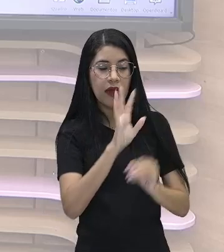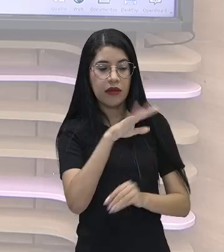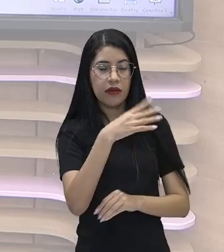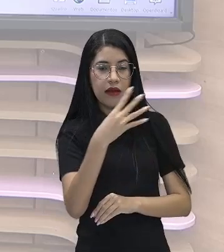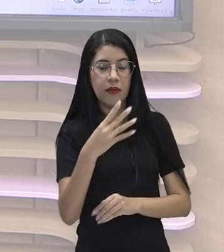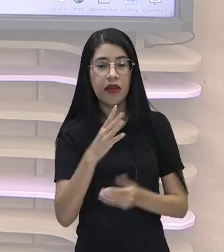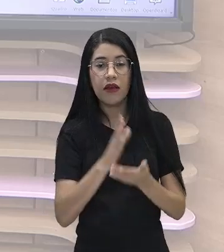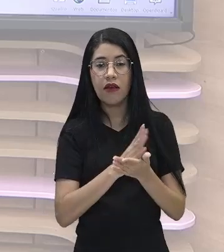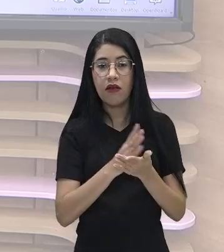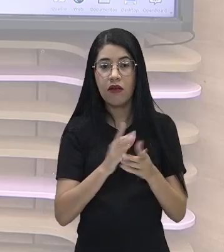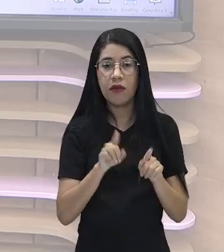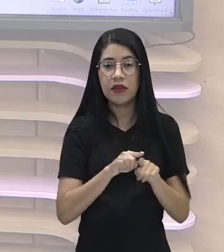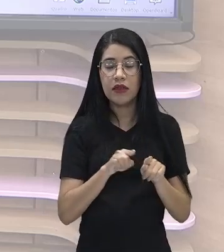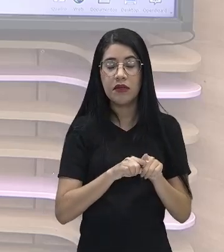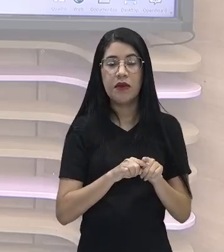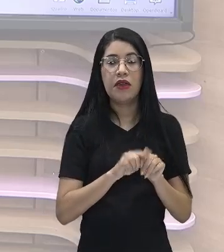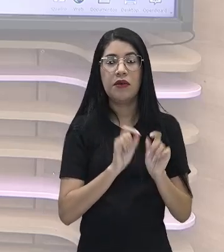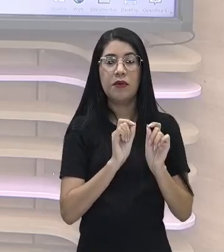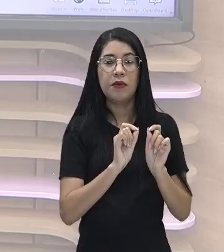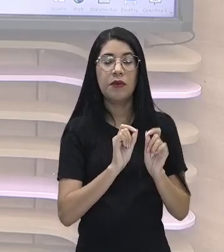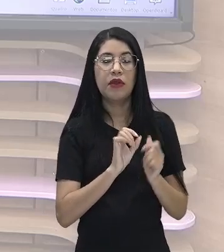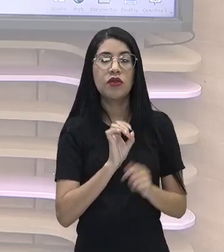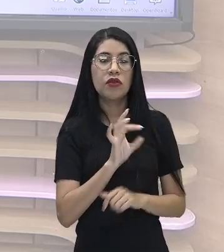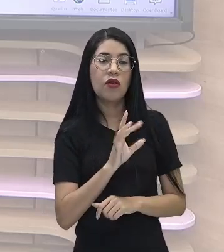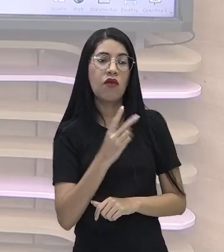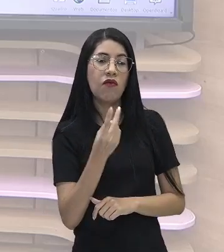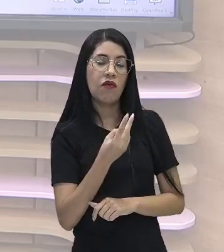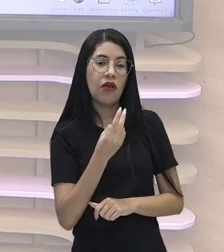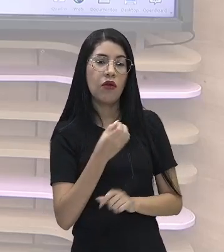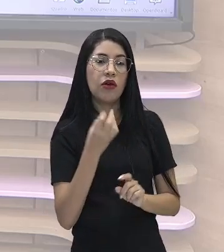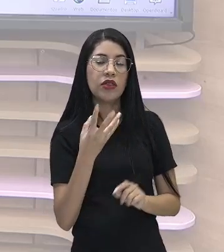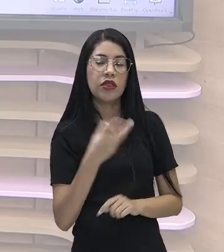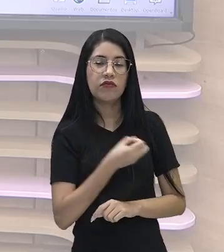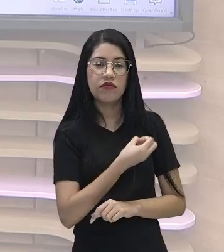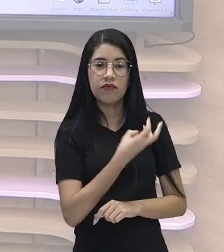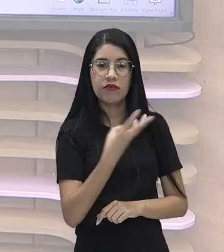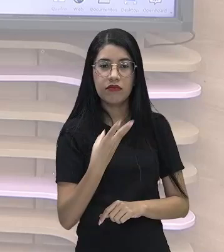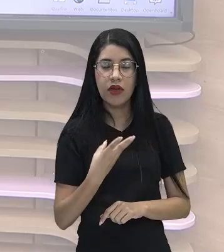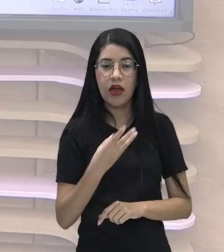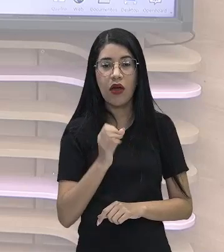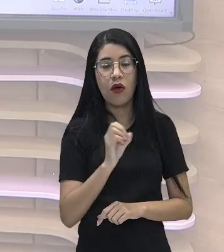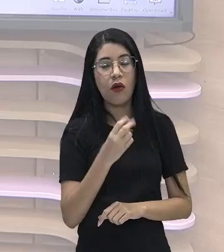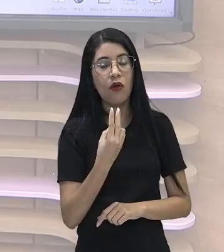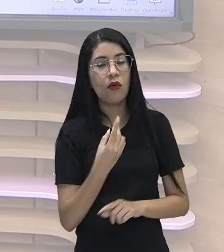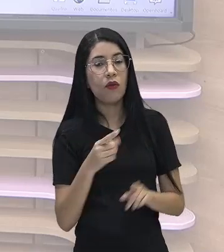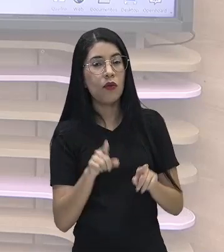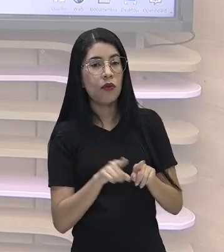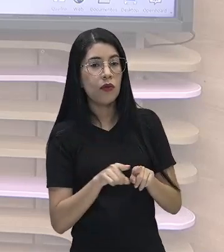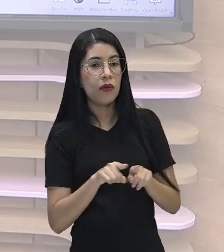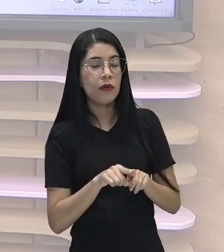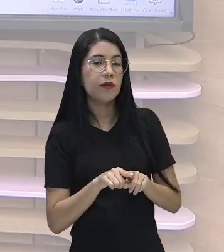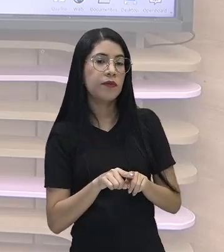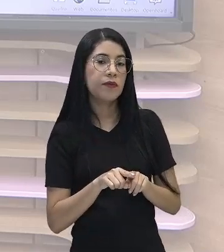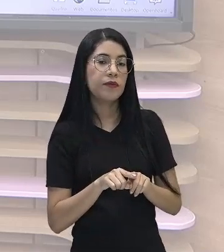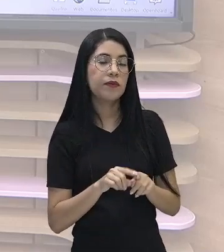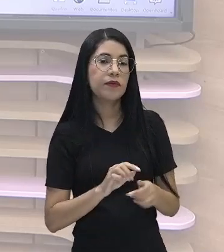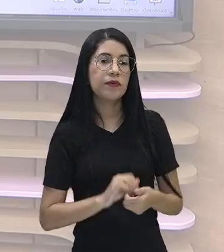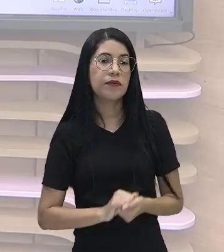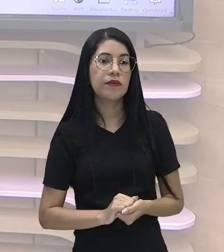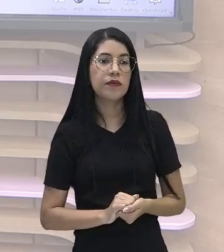Algumas tabelas, elas podem trazer só valores quantitativos, outras tabelas podem trazer